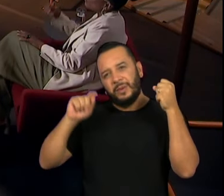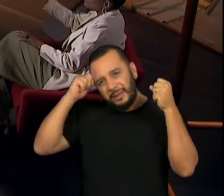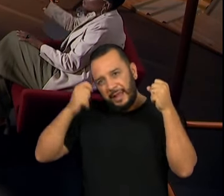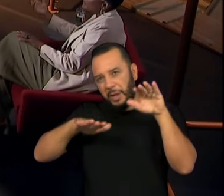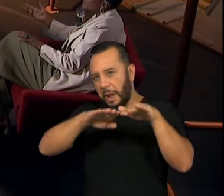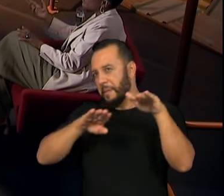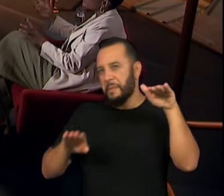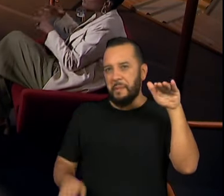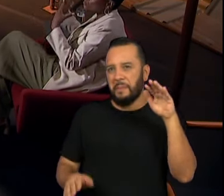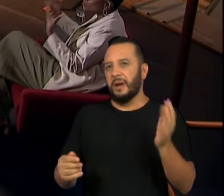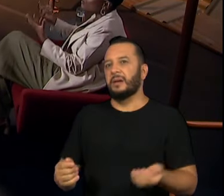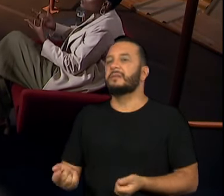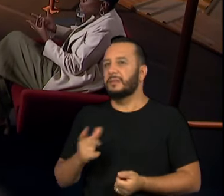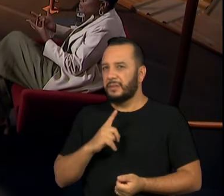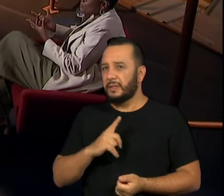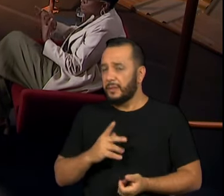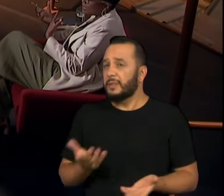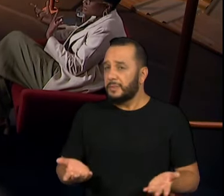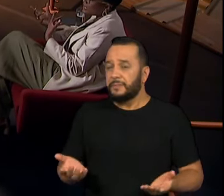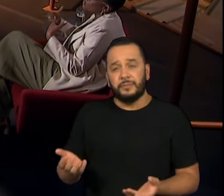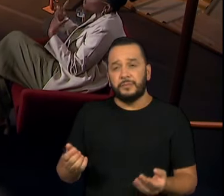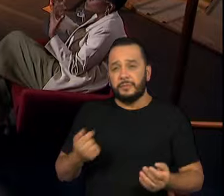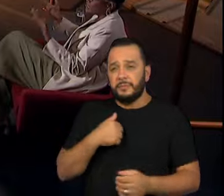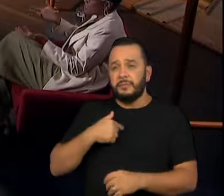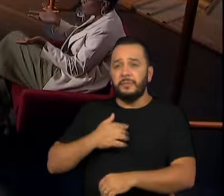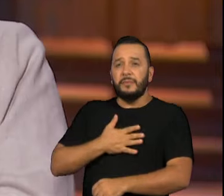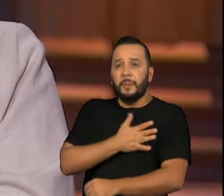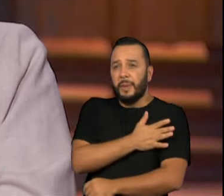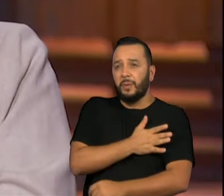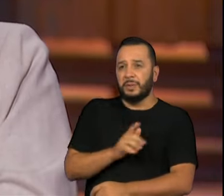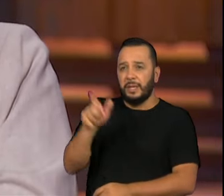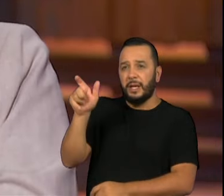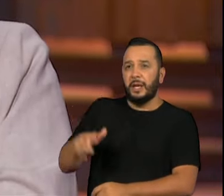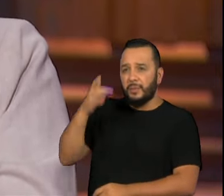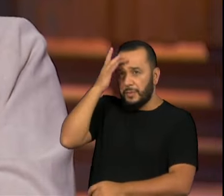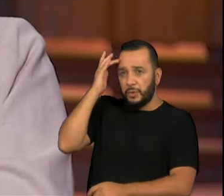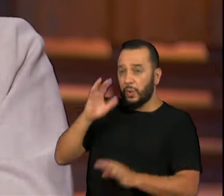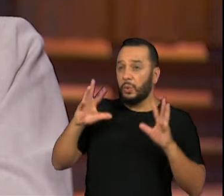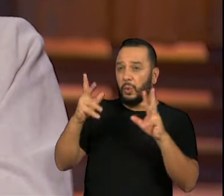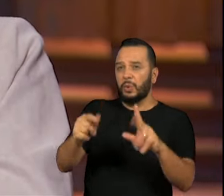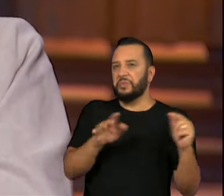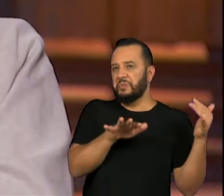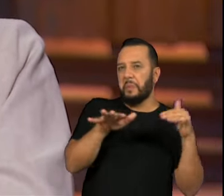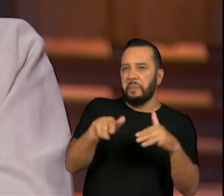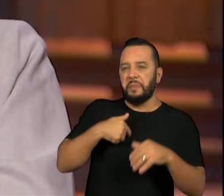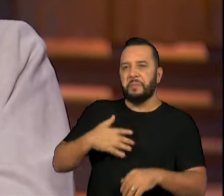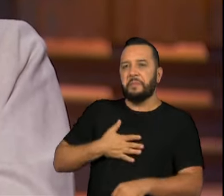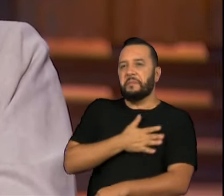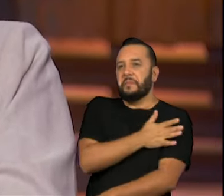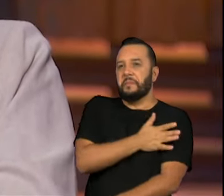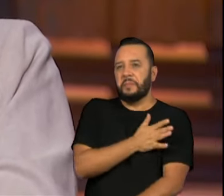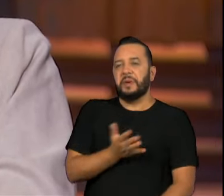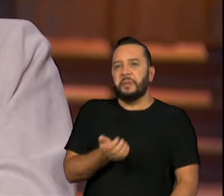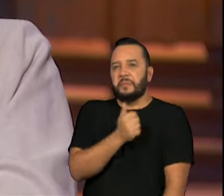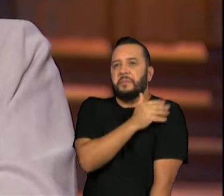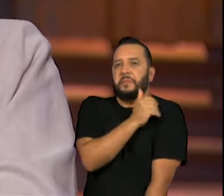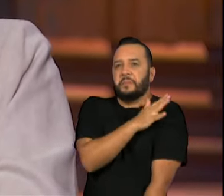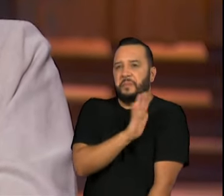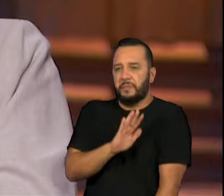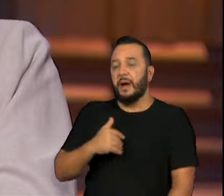contra uma pessoa que o todos os grupos vão ter que a gente precisa conversar sobre isso que agora o racismo é quando